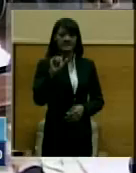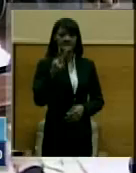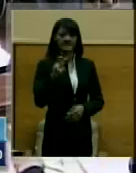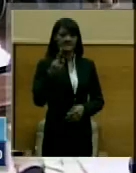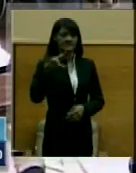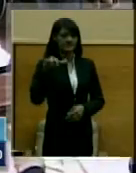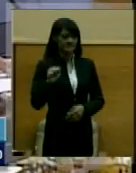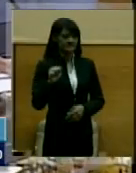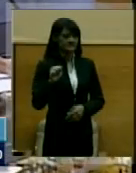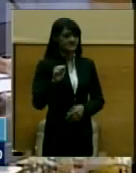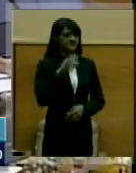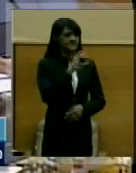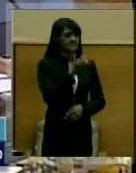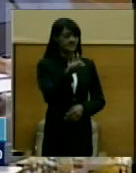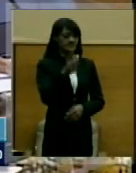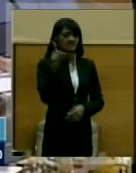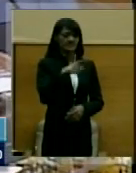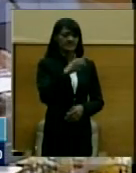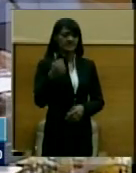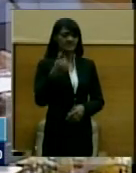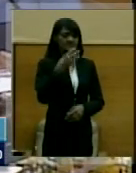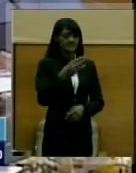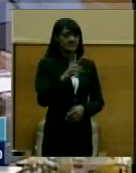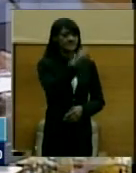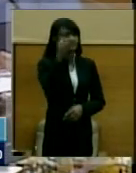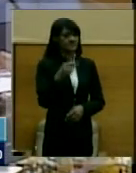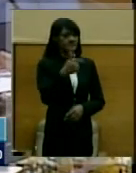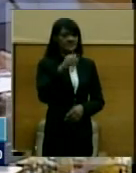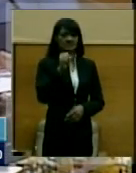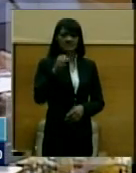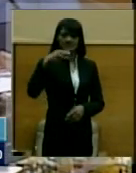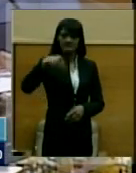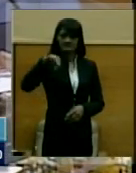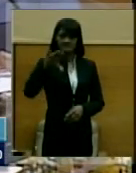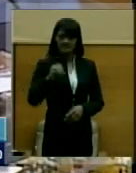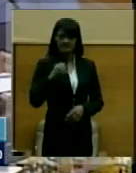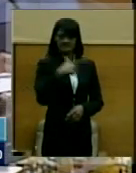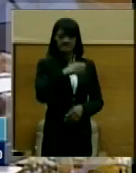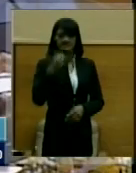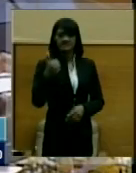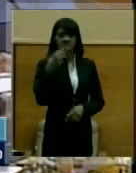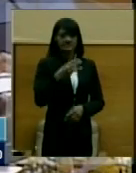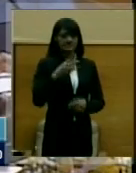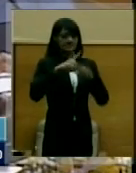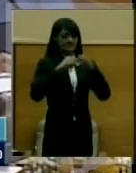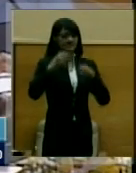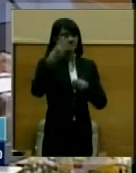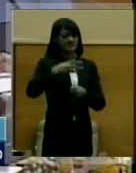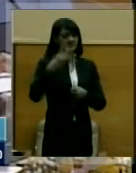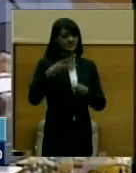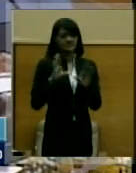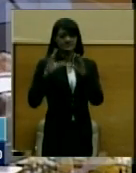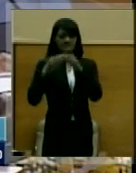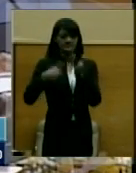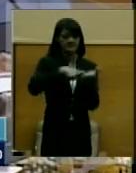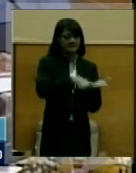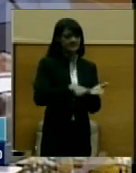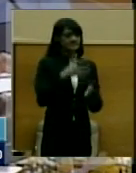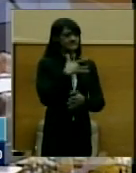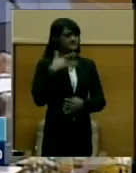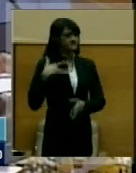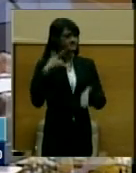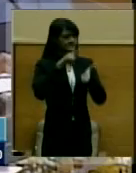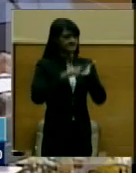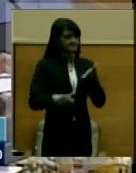resolução 06/2013, de 28 de maio de 2013, especialmente no seu artigo 3º, os membros da Comissão de Saúde, Higiene,